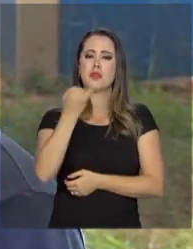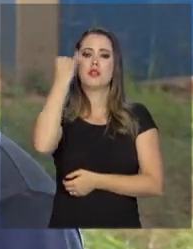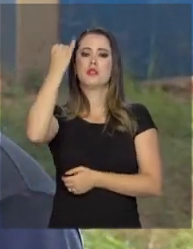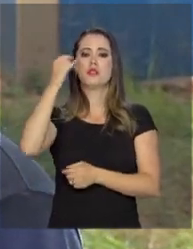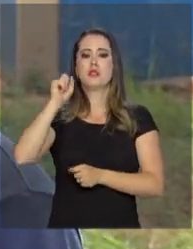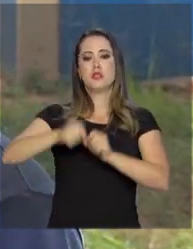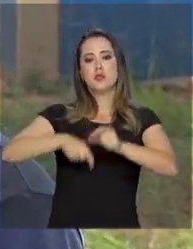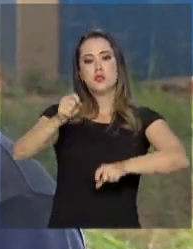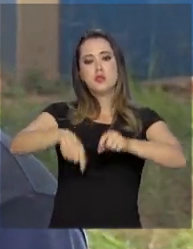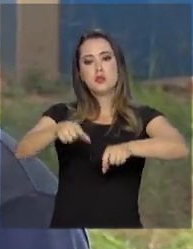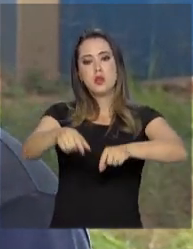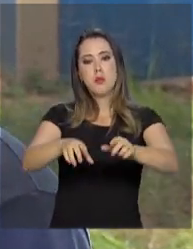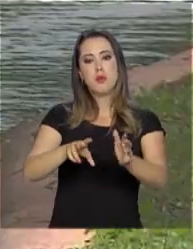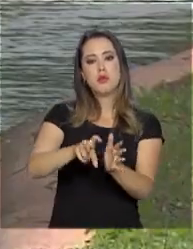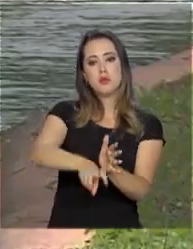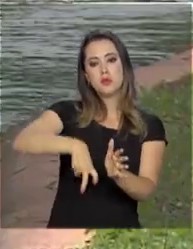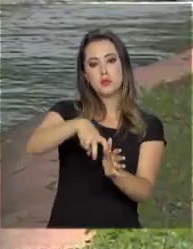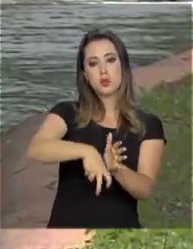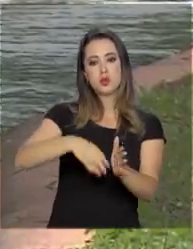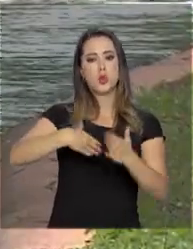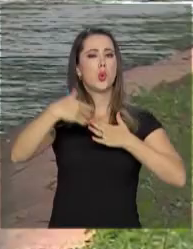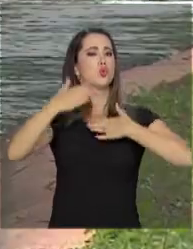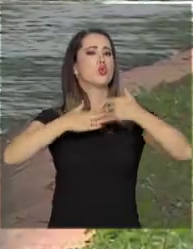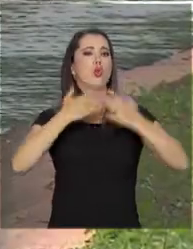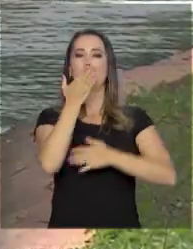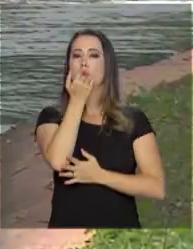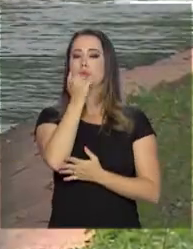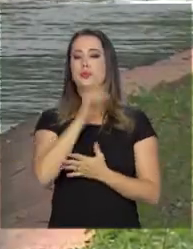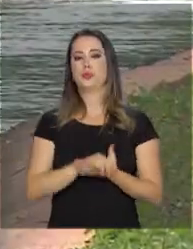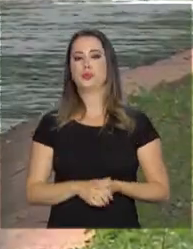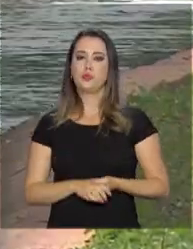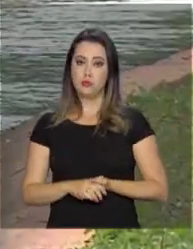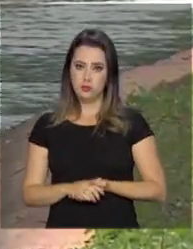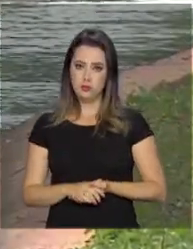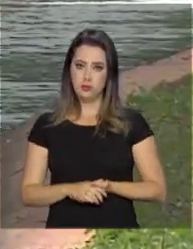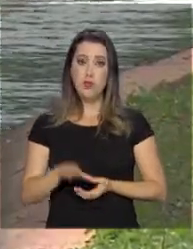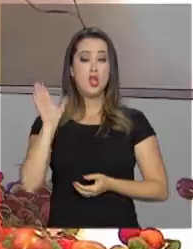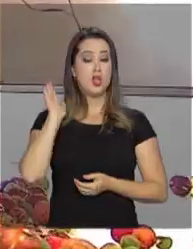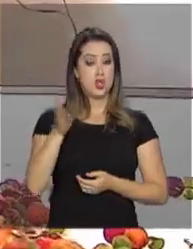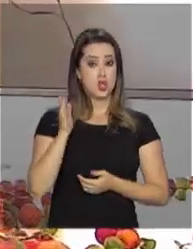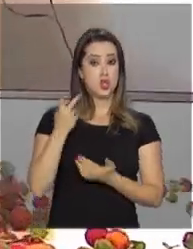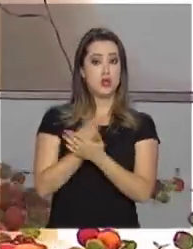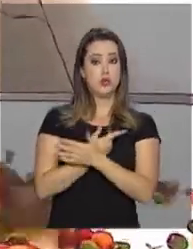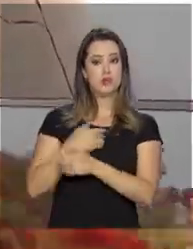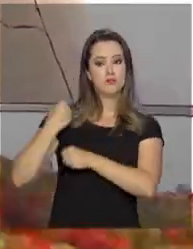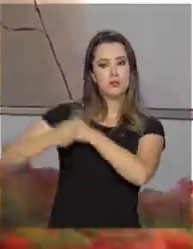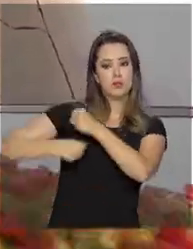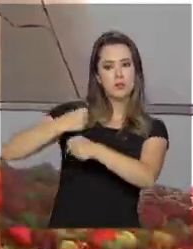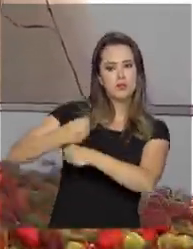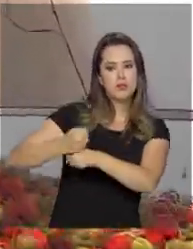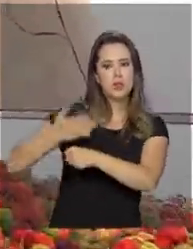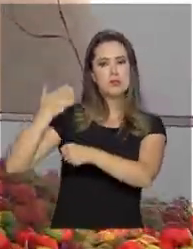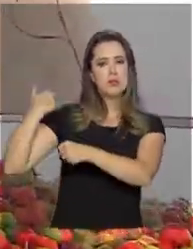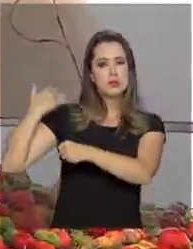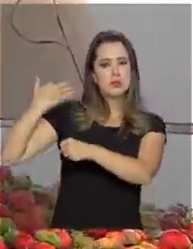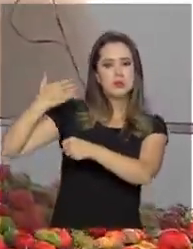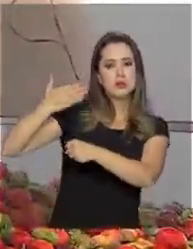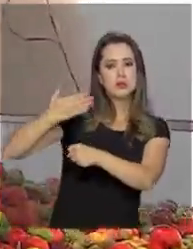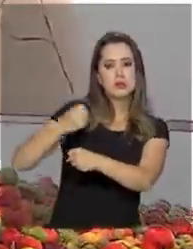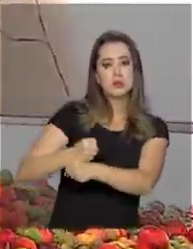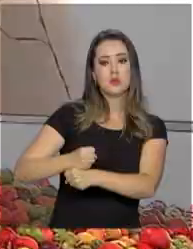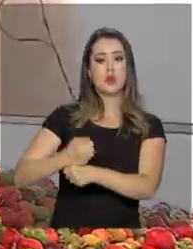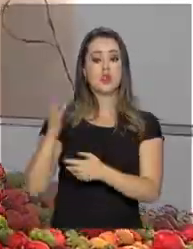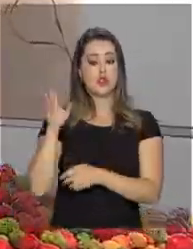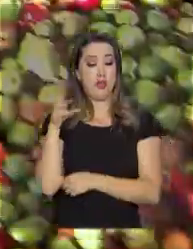na produção de qualquer alimento. O projeto já está em operação há vários anos. Atualmente gera 3 mil empregos diretos